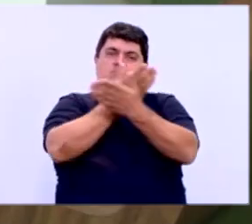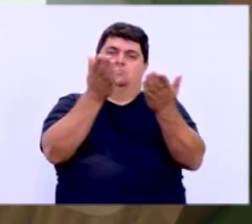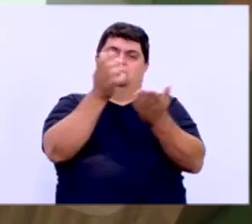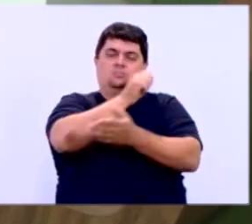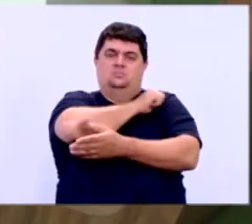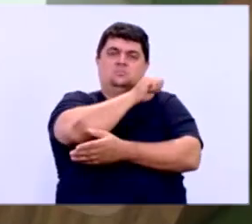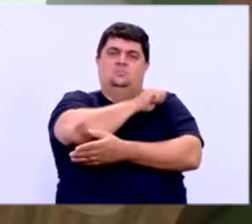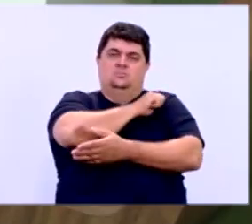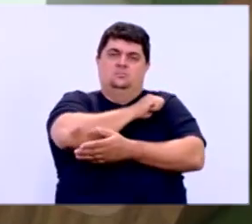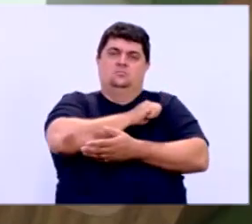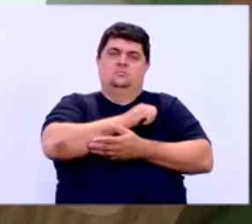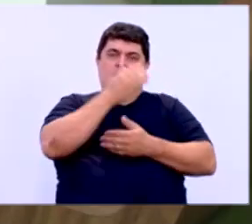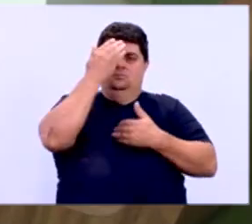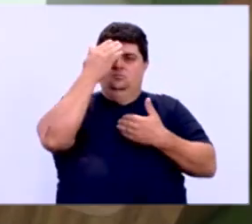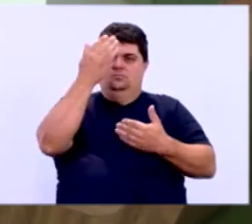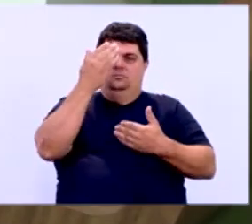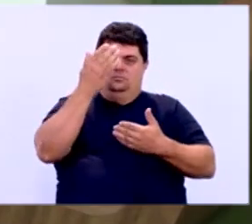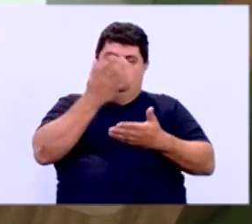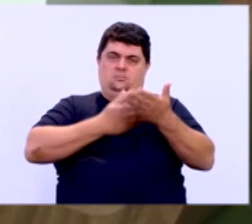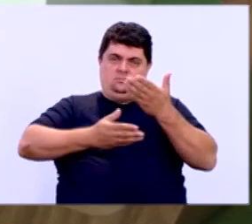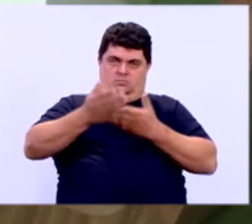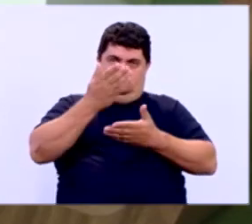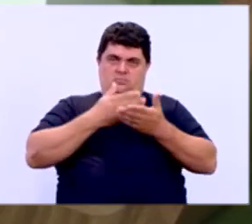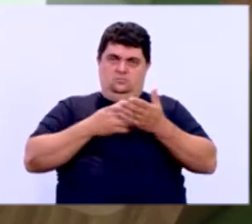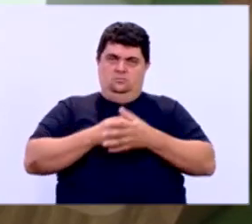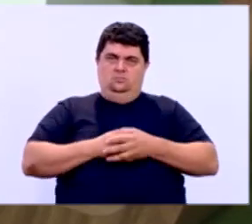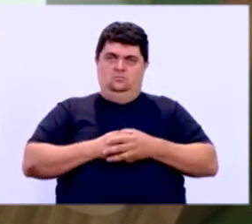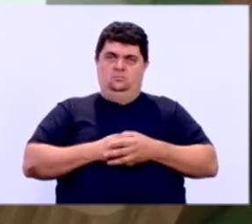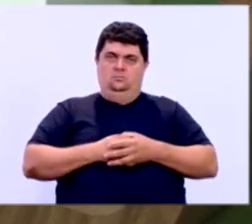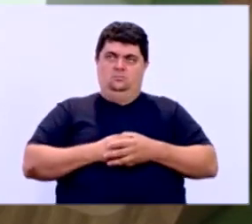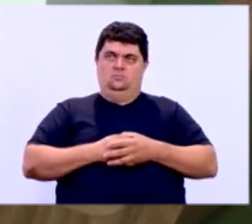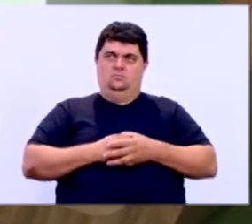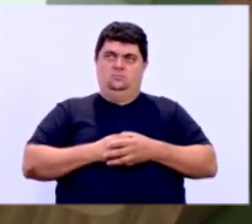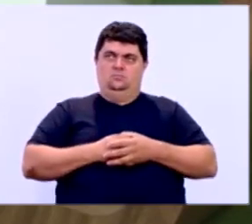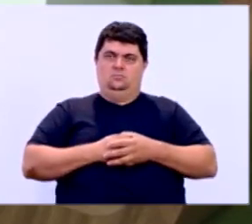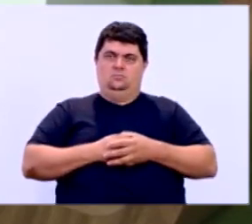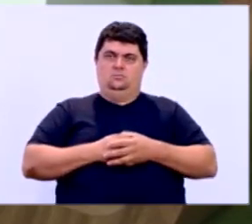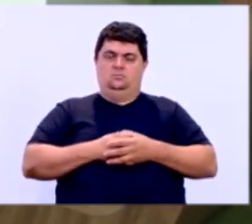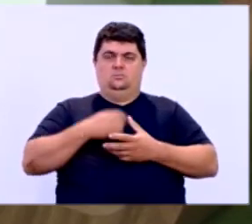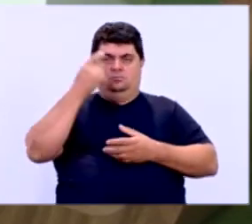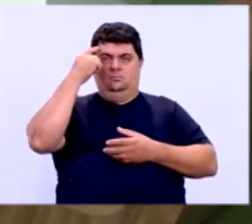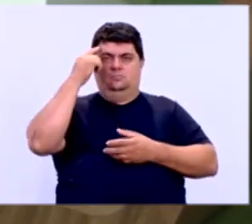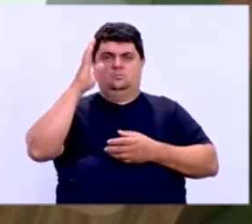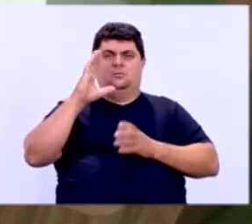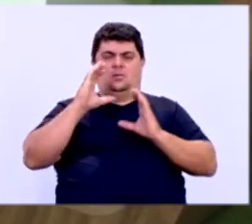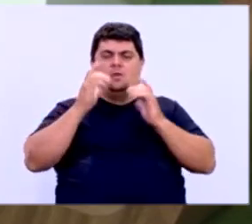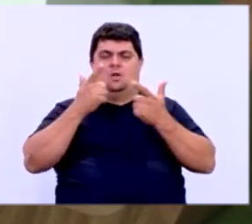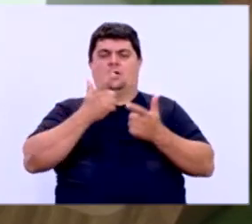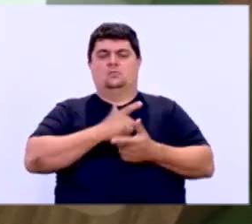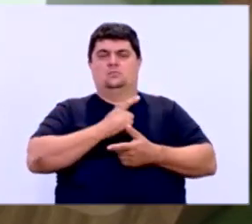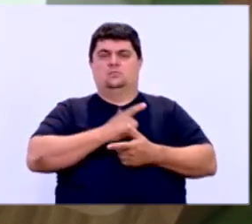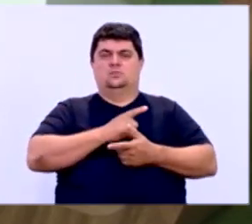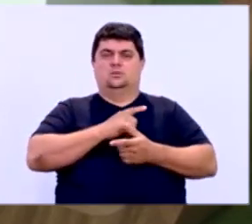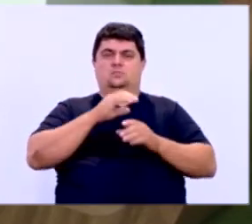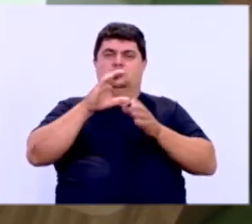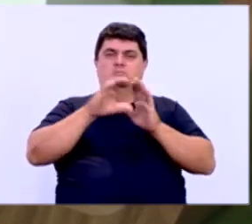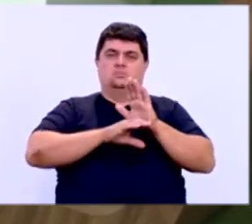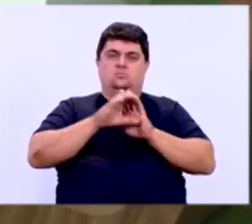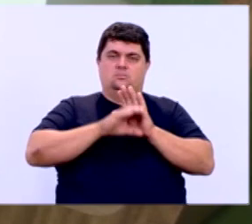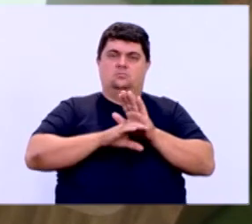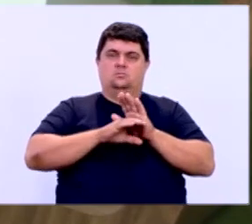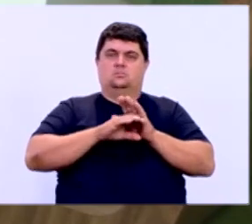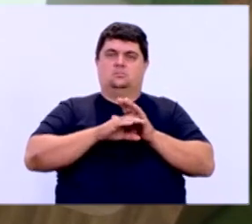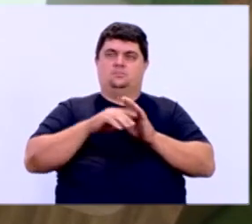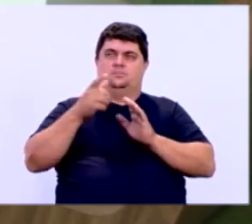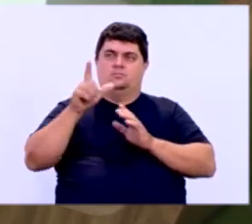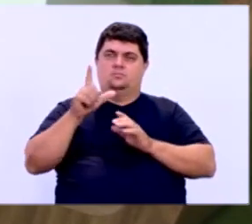Cerejeira, muito obrigado e vamos participar, vamos participar. Espero que tenha ficado claro acerca desse conceito, né? Mais